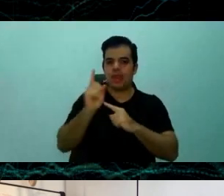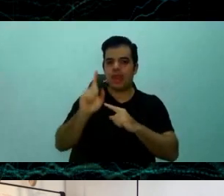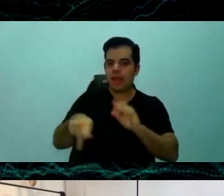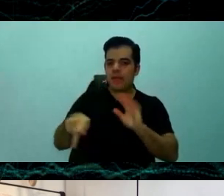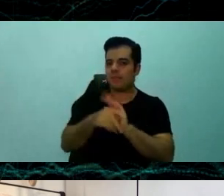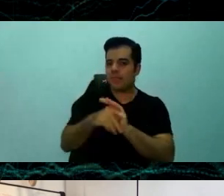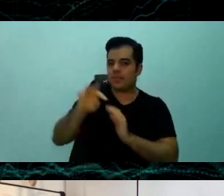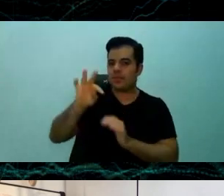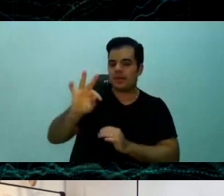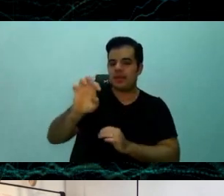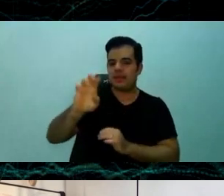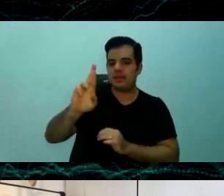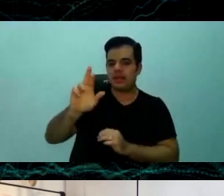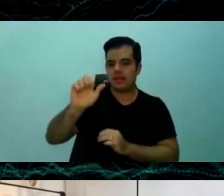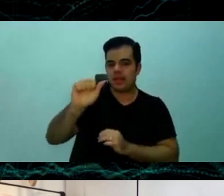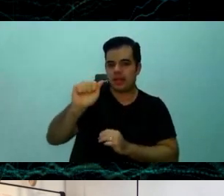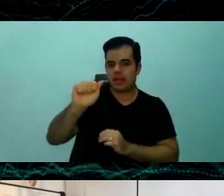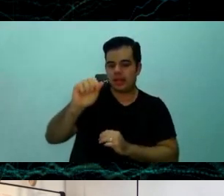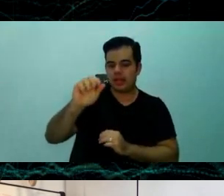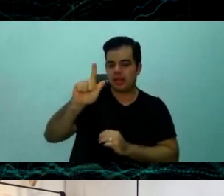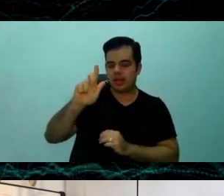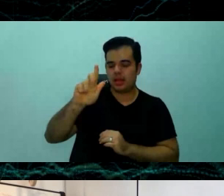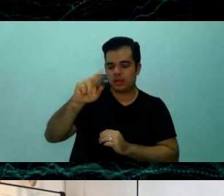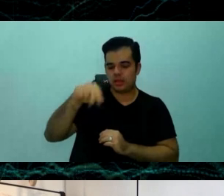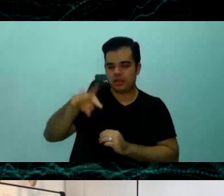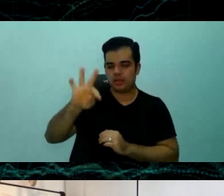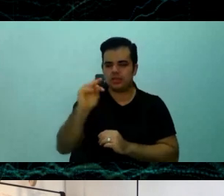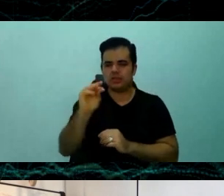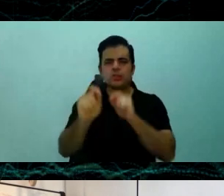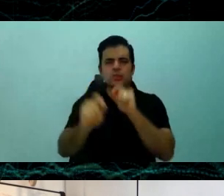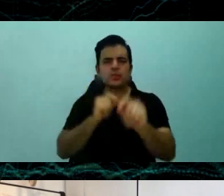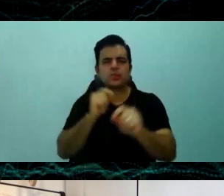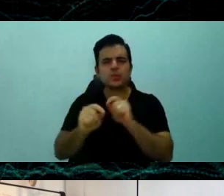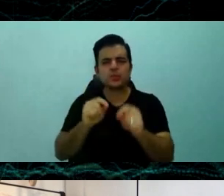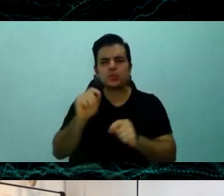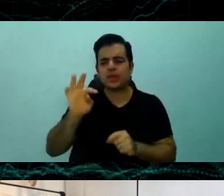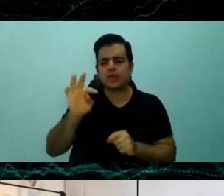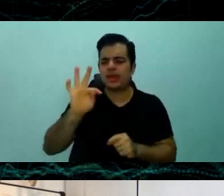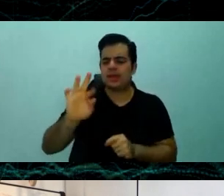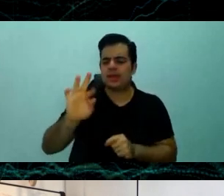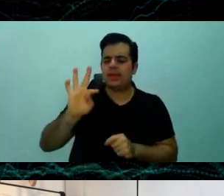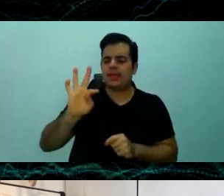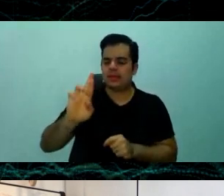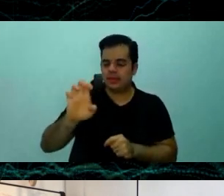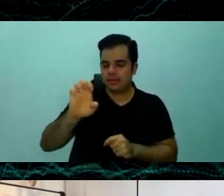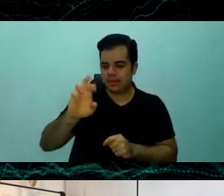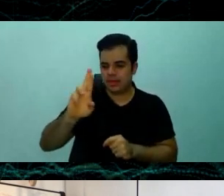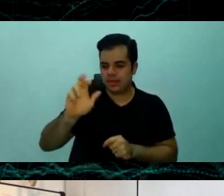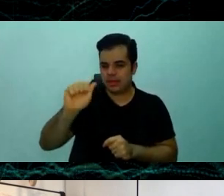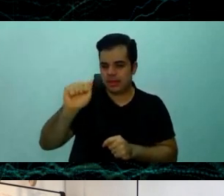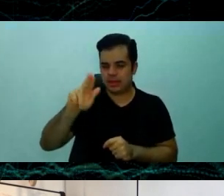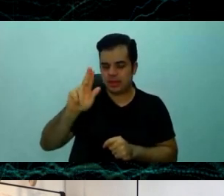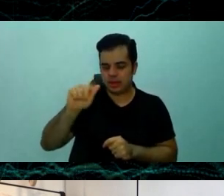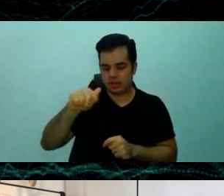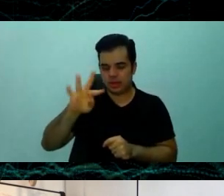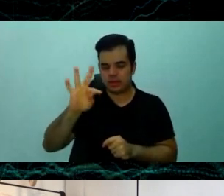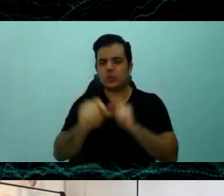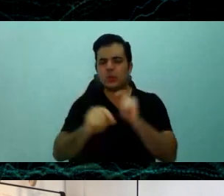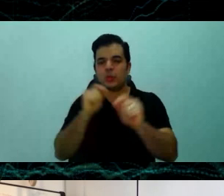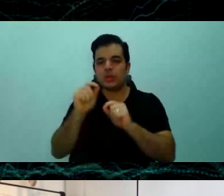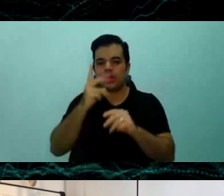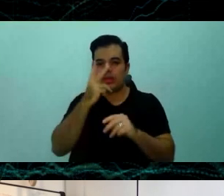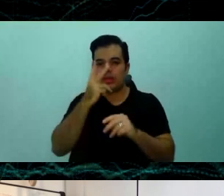isso. Então, o que que é o TerraGrant? O TerraGrant é nada mais do que uma abstração para o